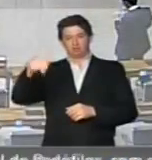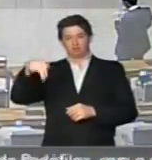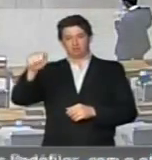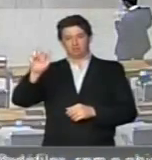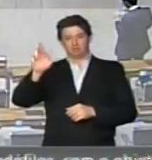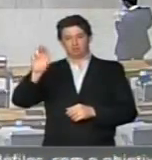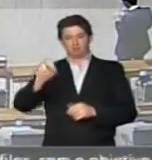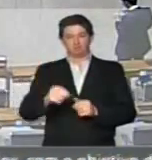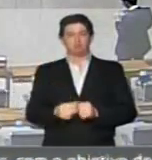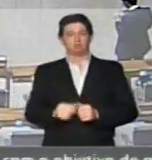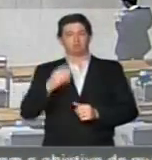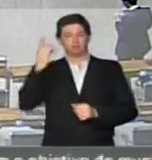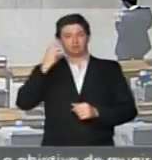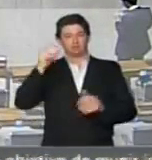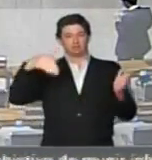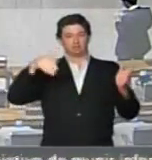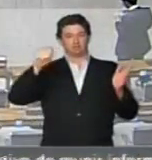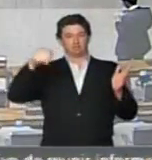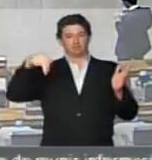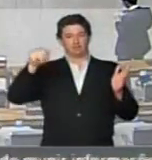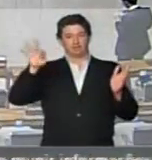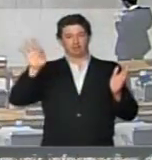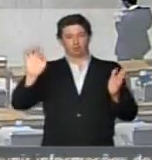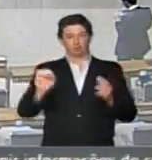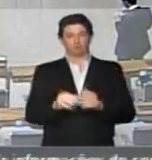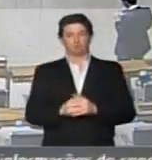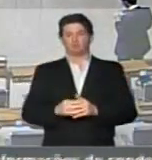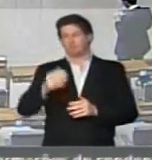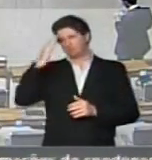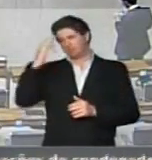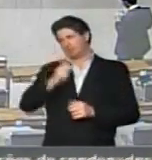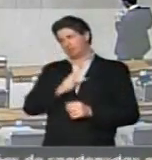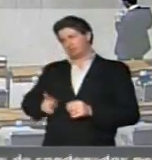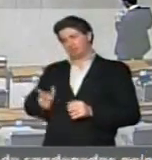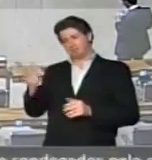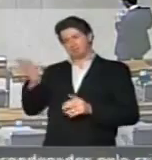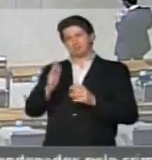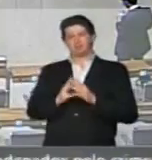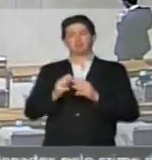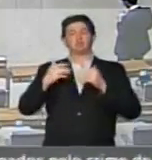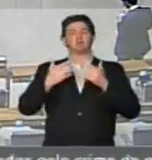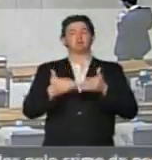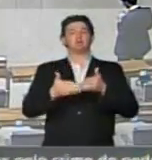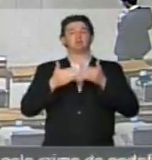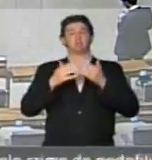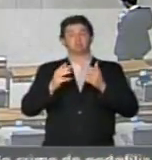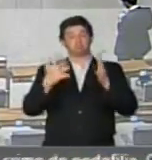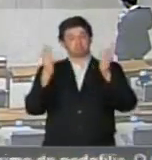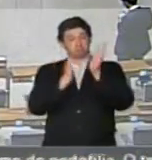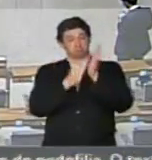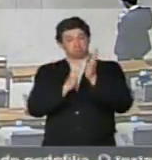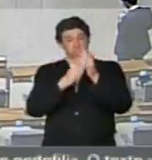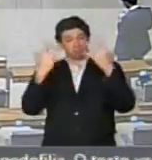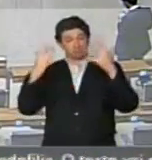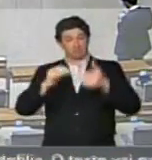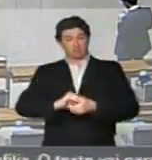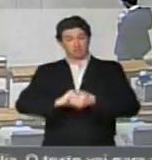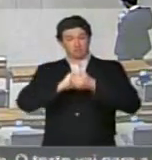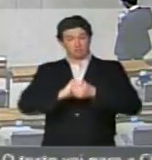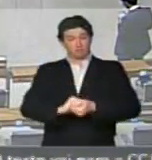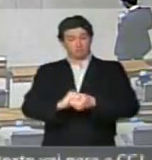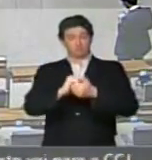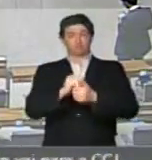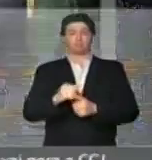Com a palavra, deputado Carlos Manato. Muito obrigado, presidente. Senhor presidente, eu gostaria de parabenizar e cumprimentar aqui